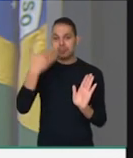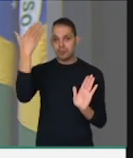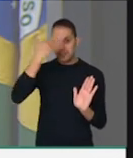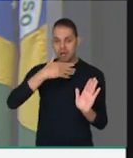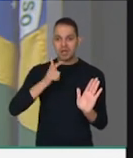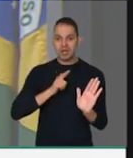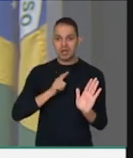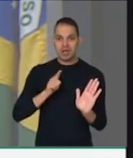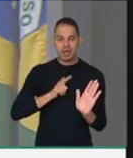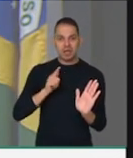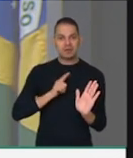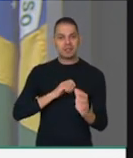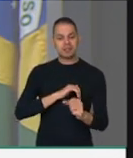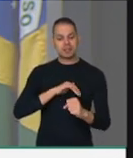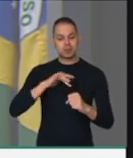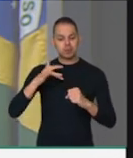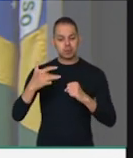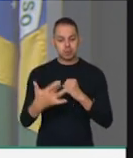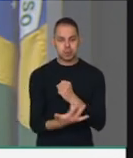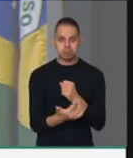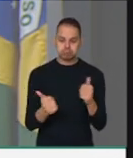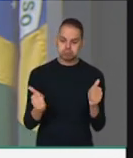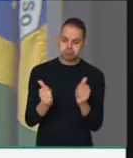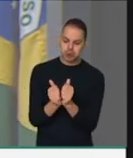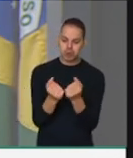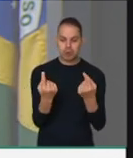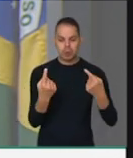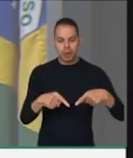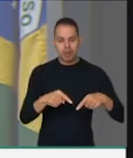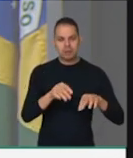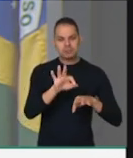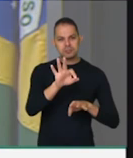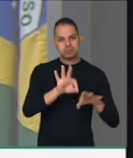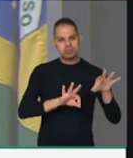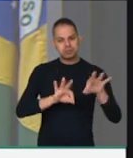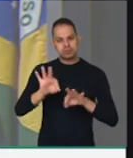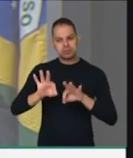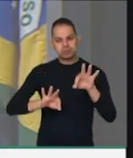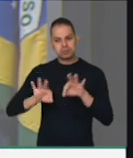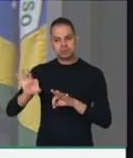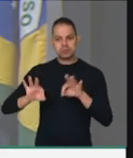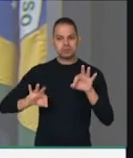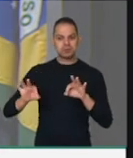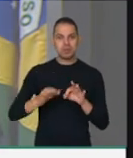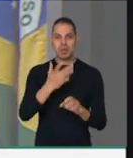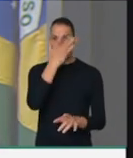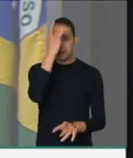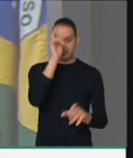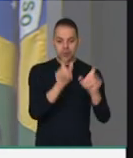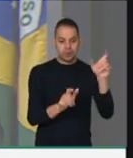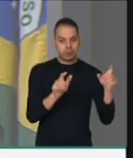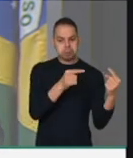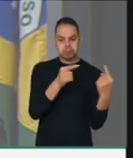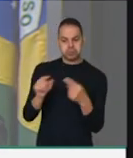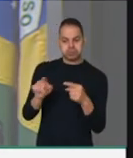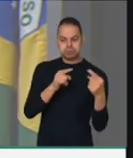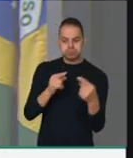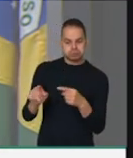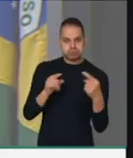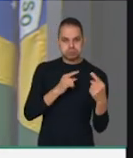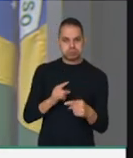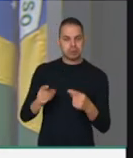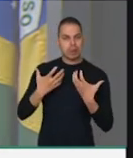mídia que está em com molho composição operacionalizando agente do Caos para fazer o